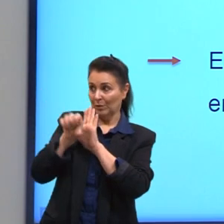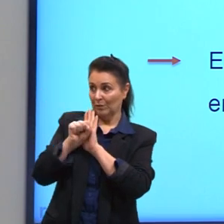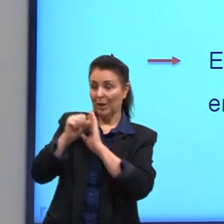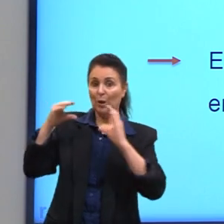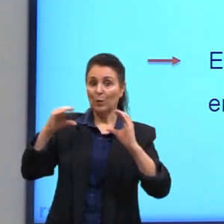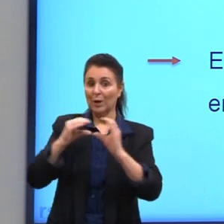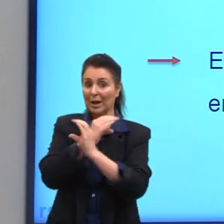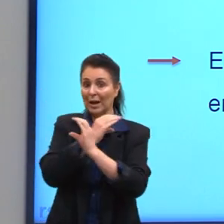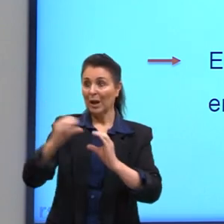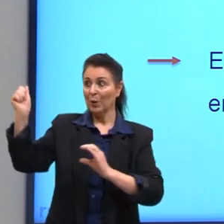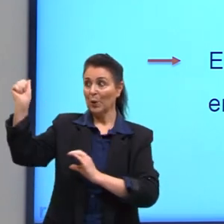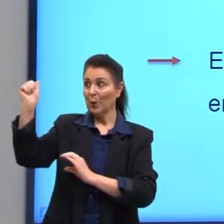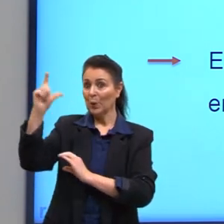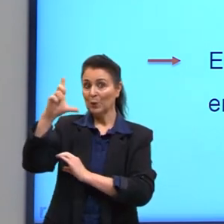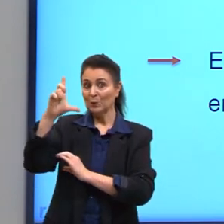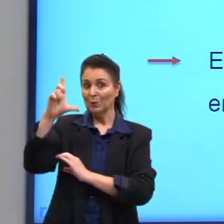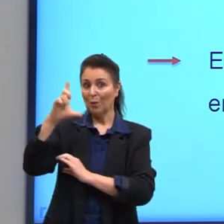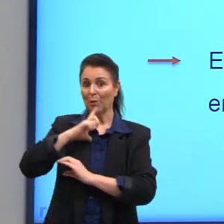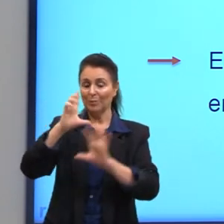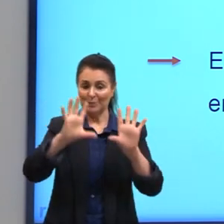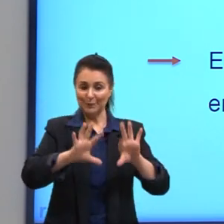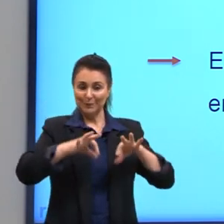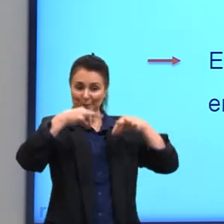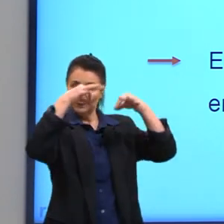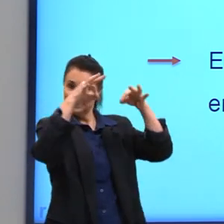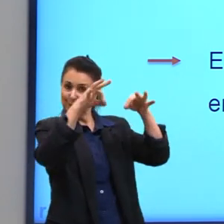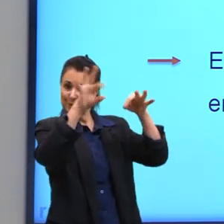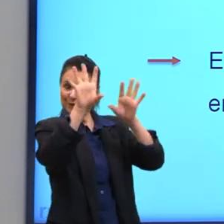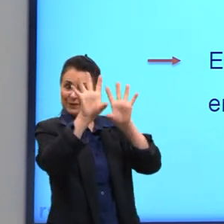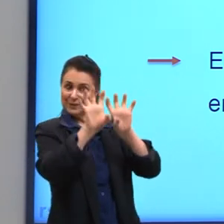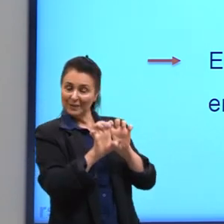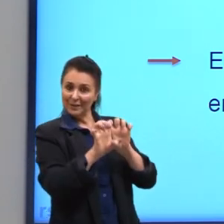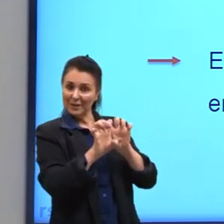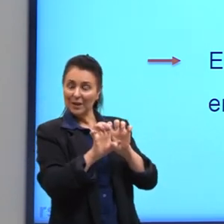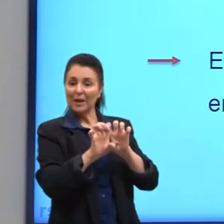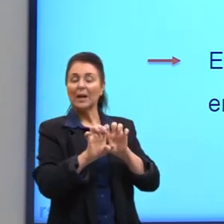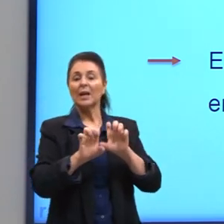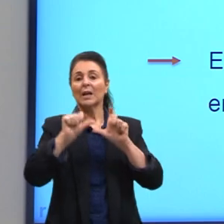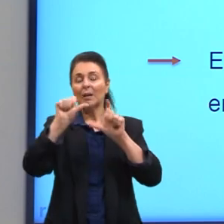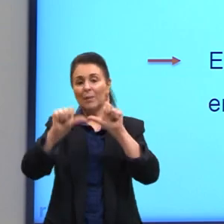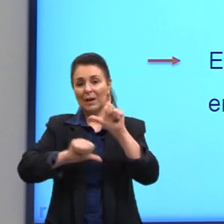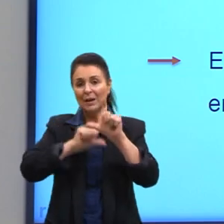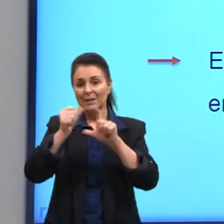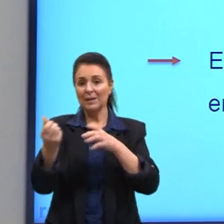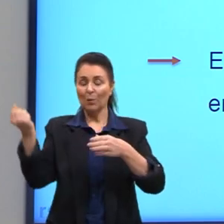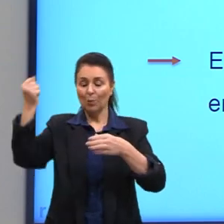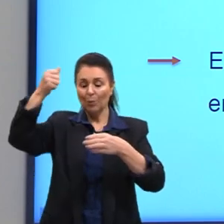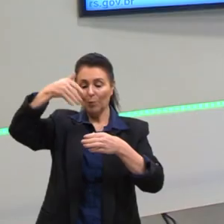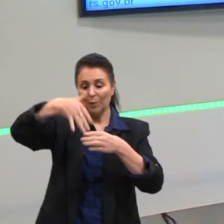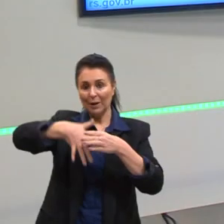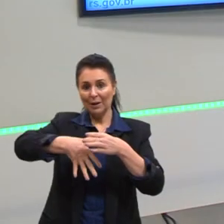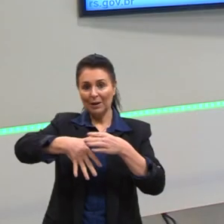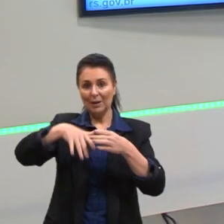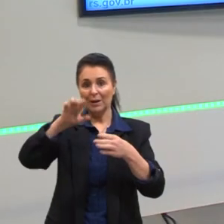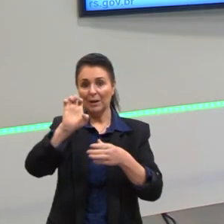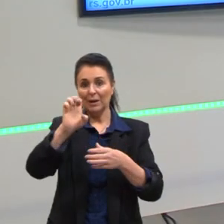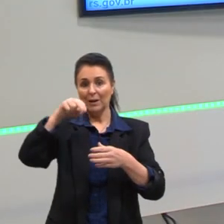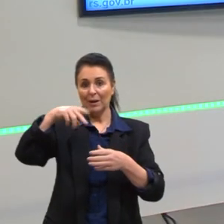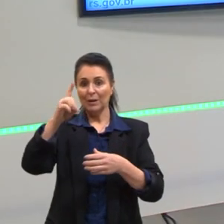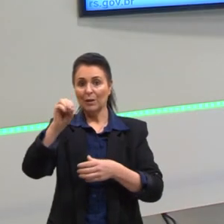para ocorrer né para ocorrer essa secagem de roupa é uma reação endotérmica e aí entra até no